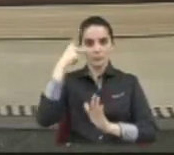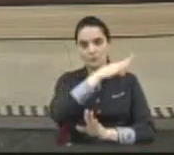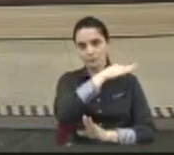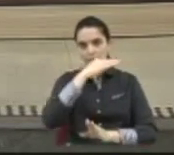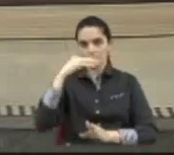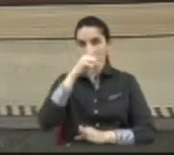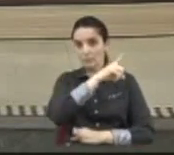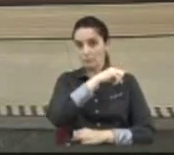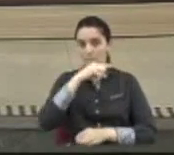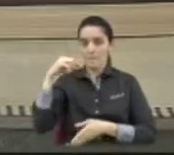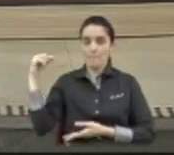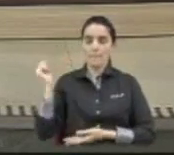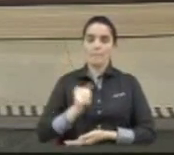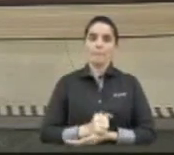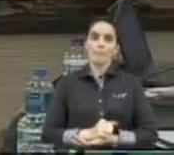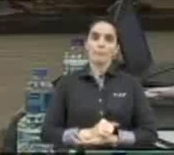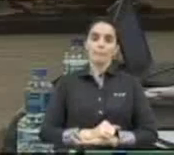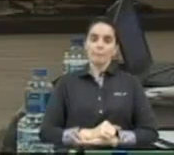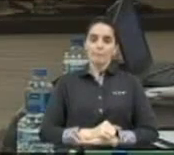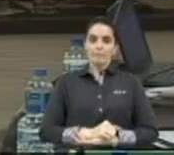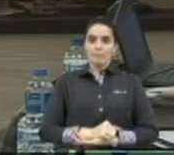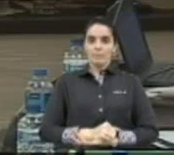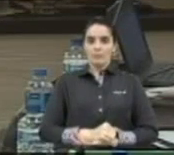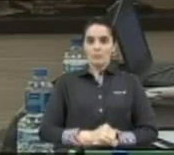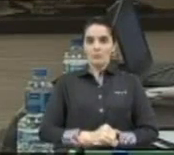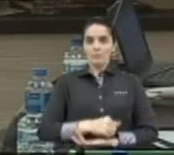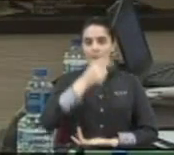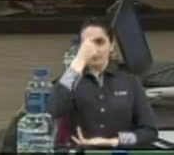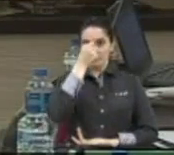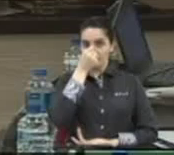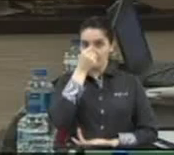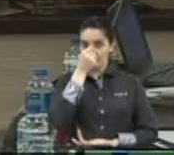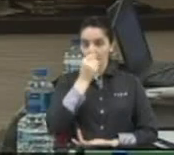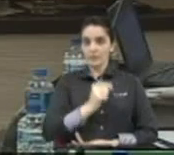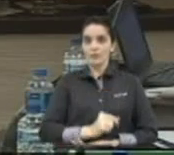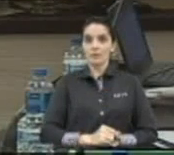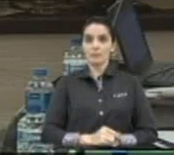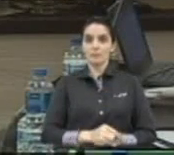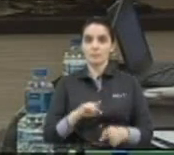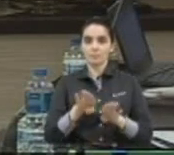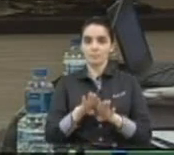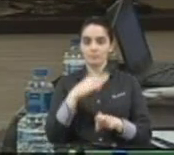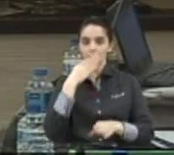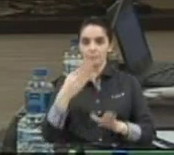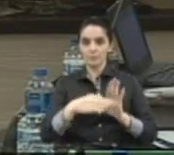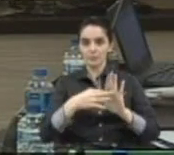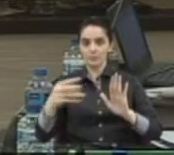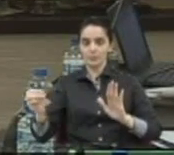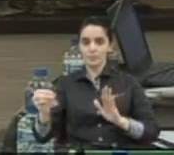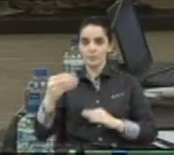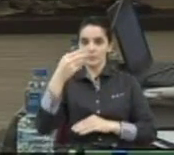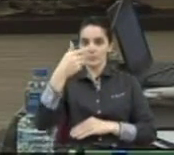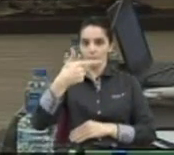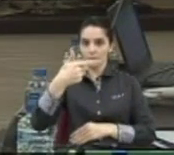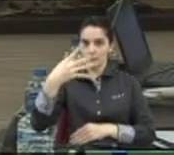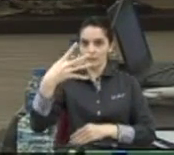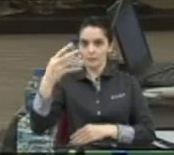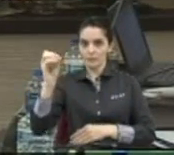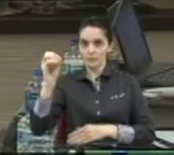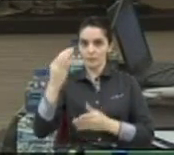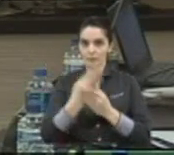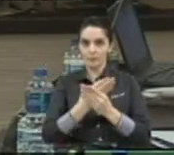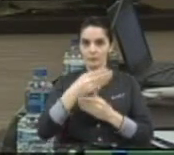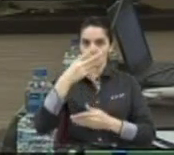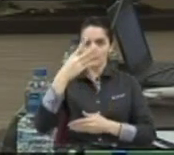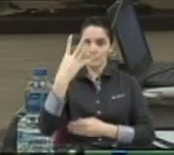Agora uma questão de ordem do vereador Dinho. Passo o requerimento também de retirada da emenda 240, de protocolo